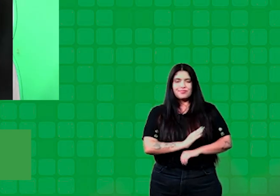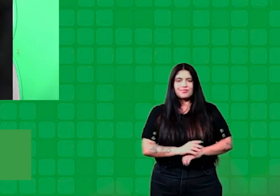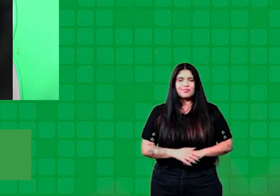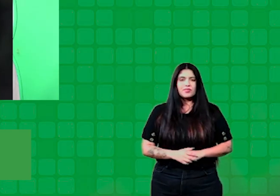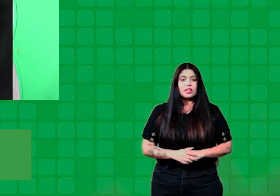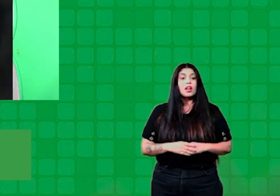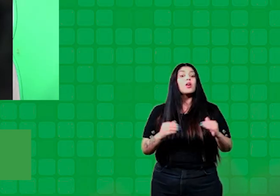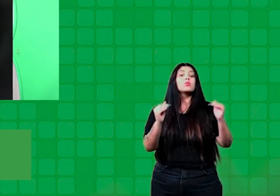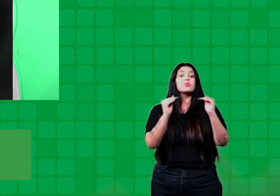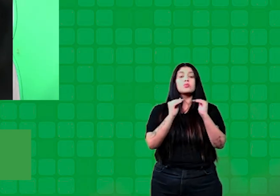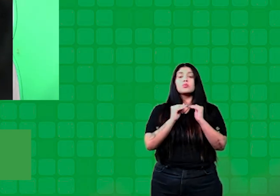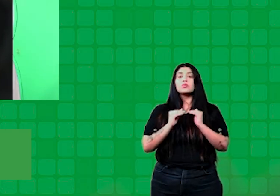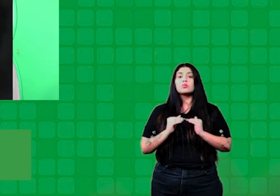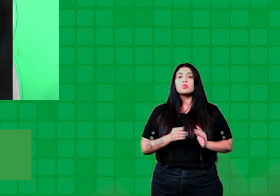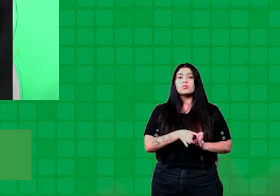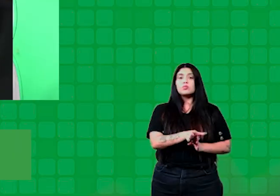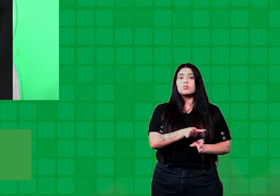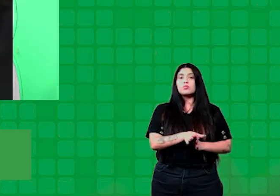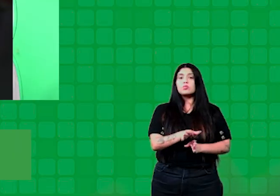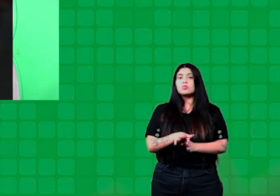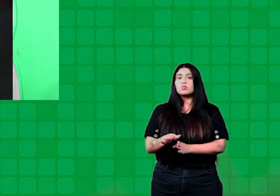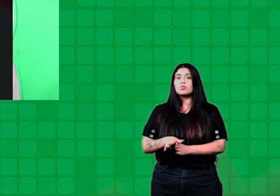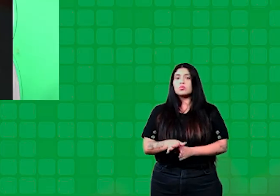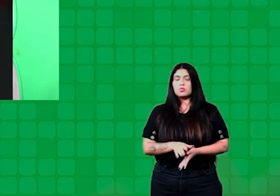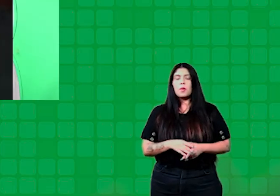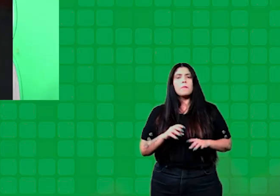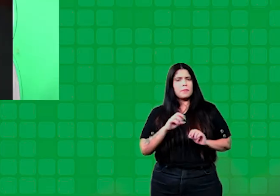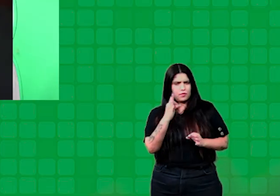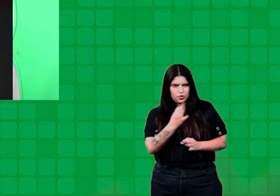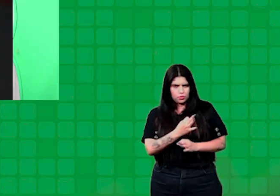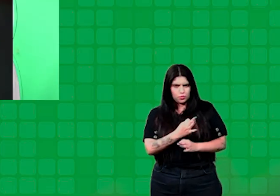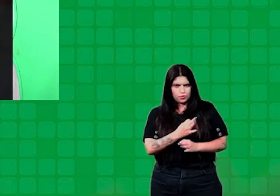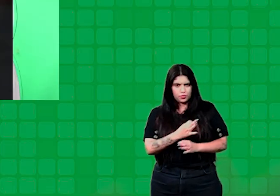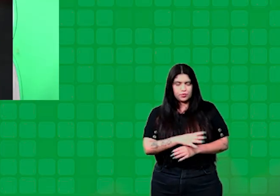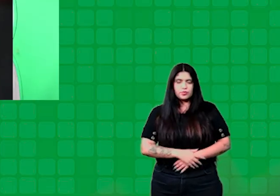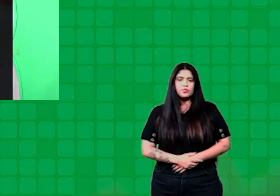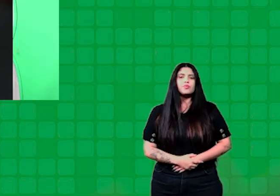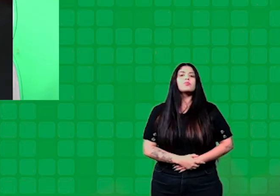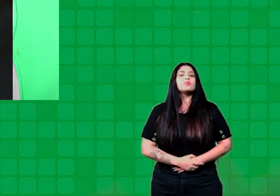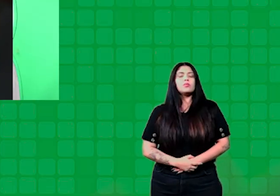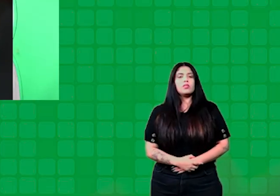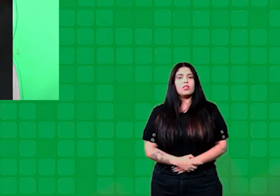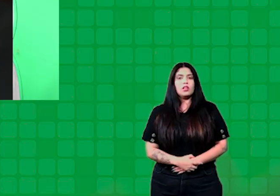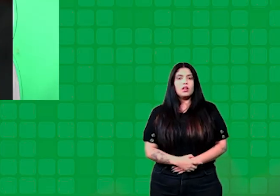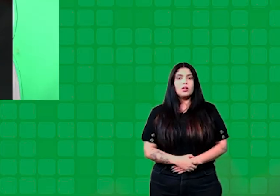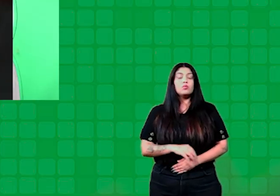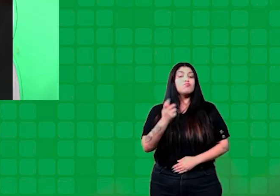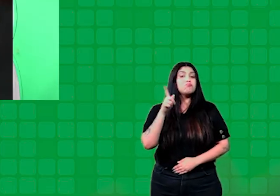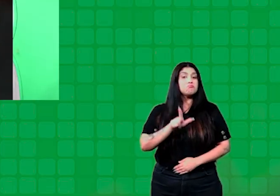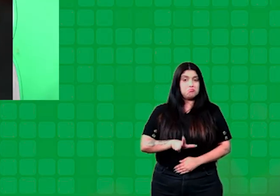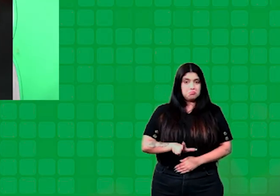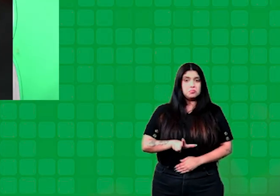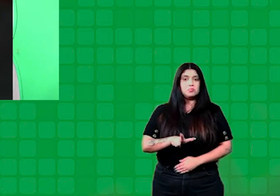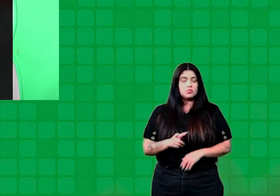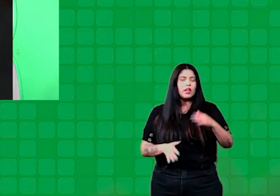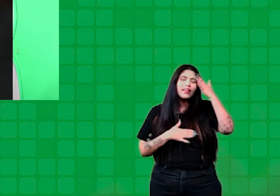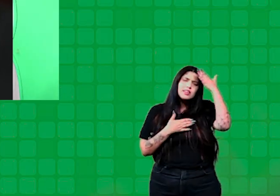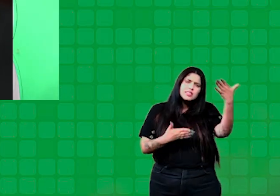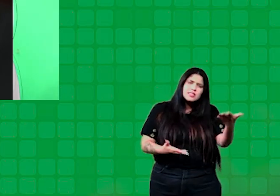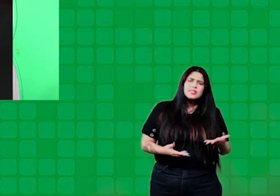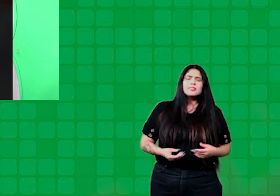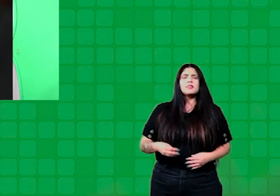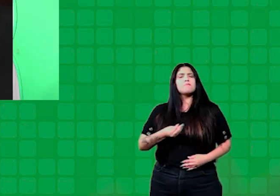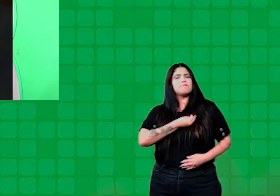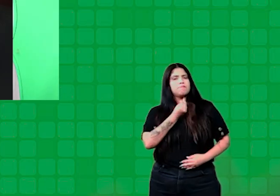as recomendações da nossa relatora. Perfeito? Então, gente, mais uma vez, quero agradecer a presença